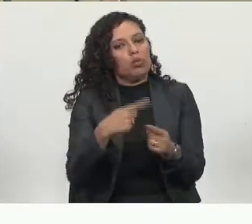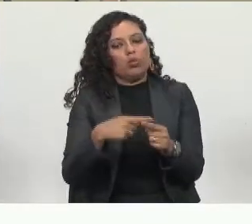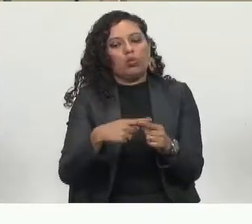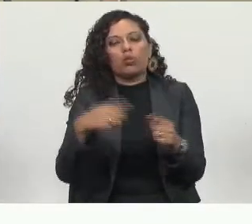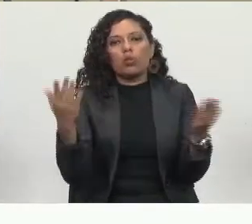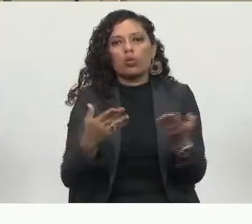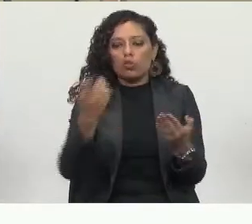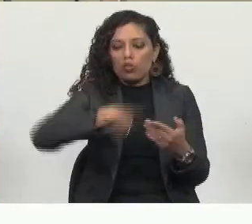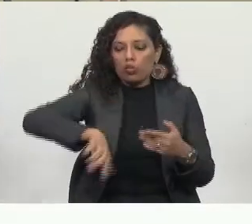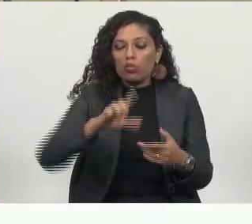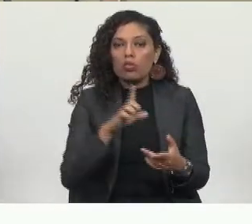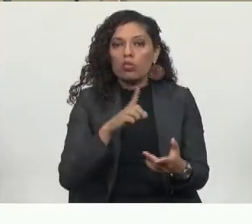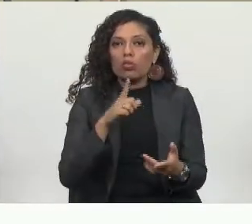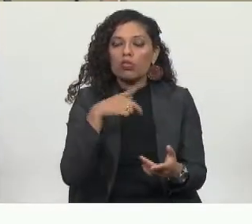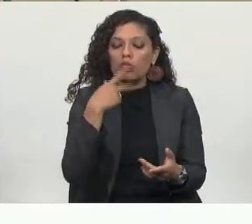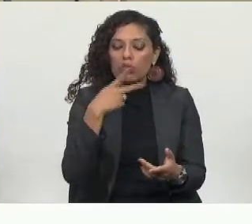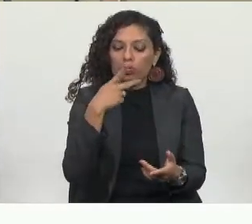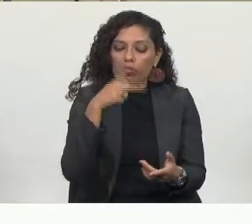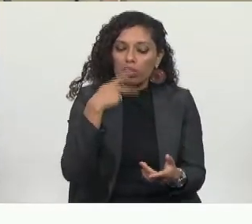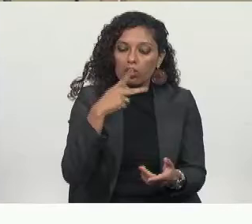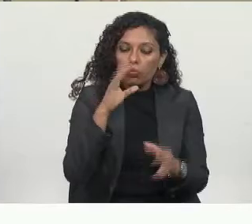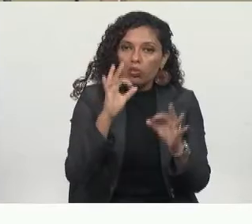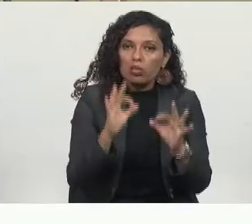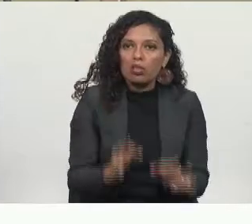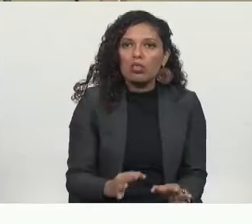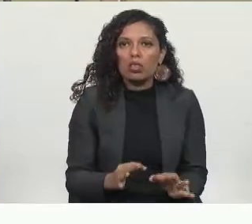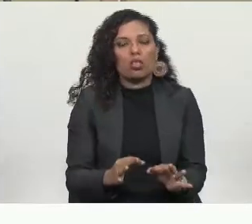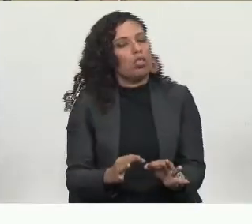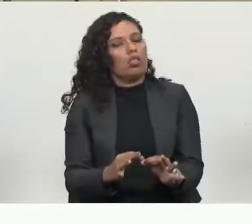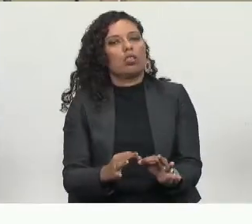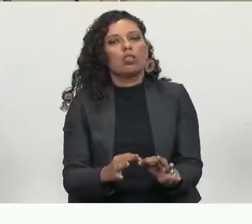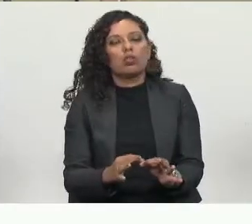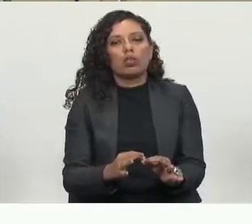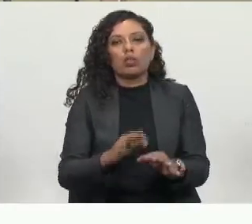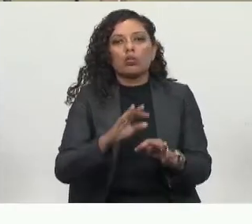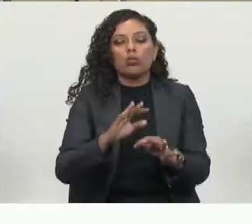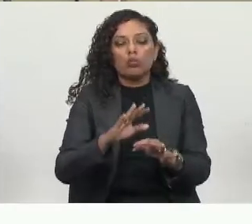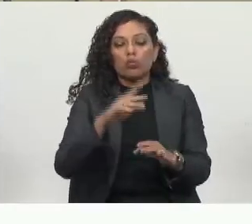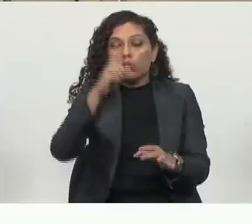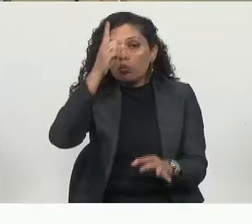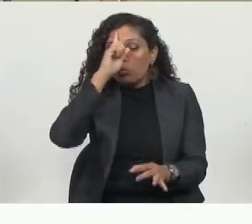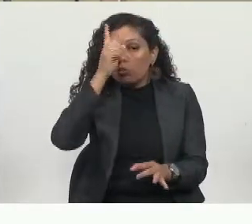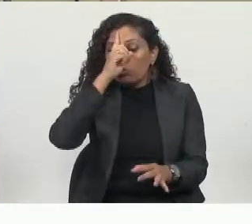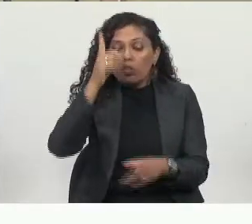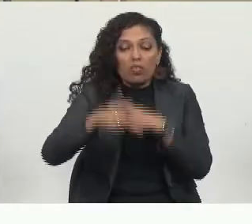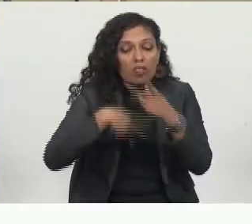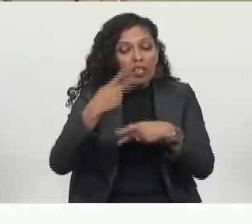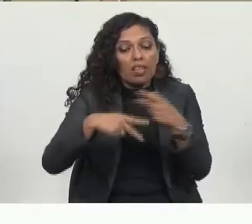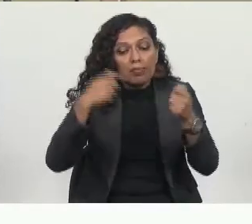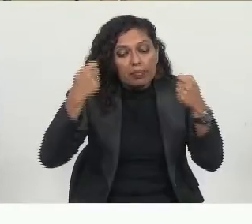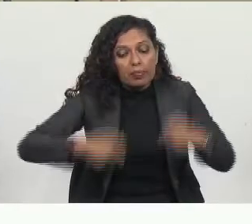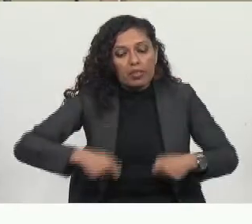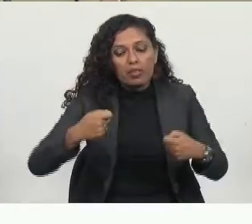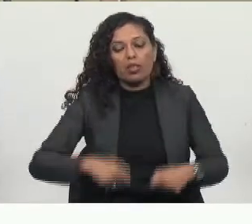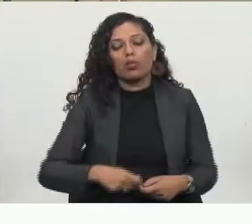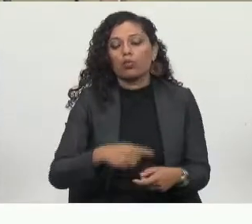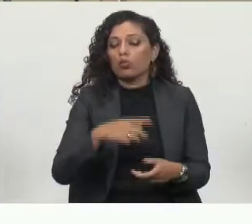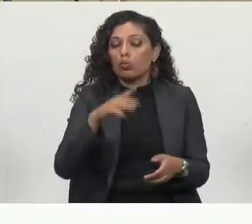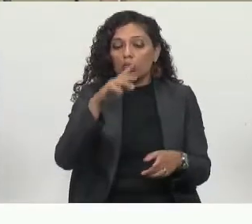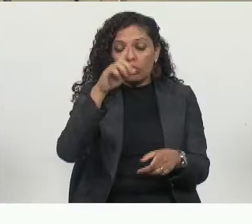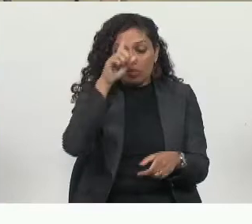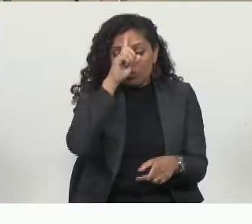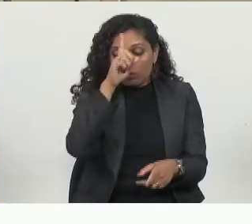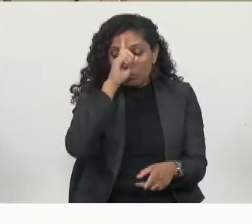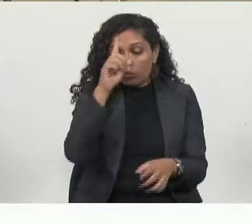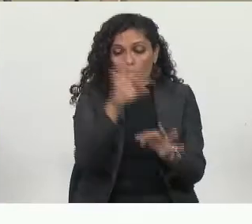que repetir o óbvio, falar obviedades o tempo inteiro. Senhor presidente, O tempo inteiro nós